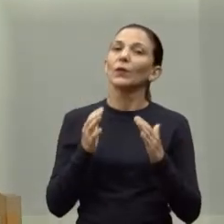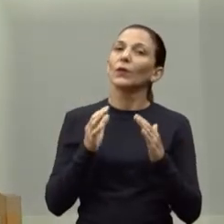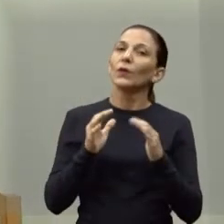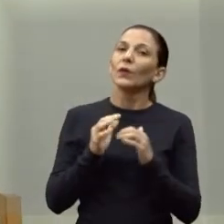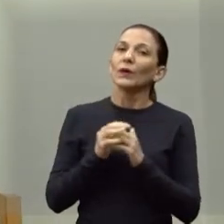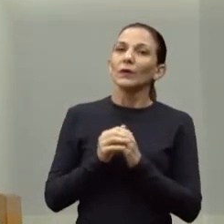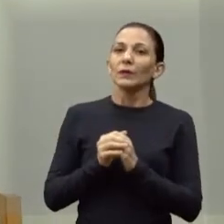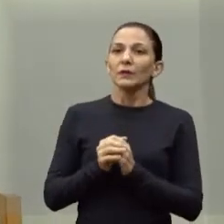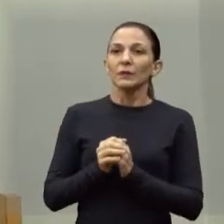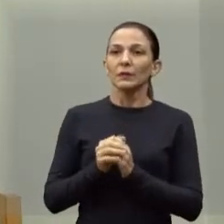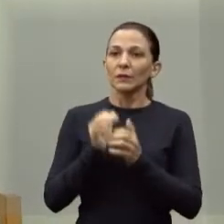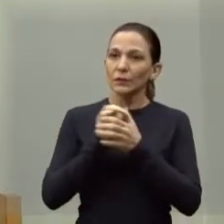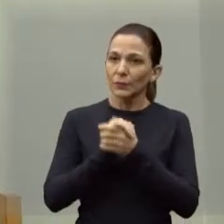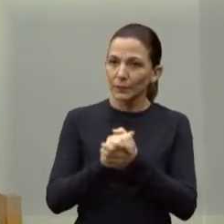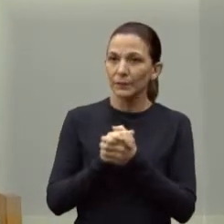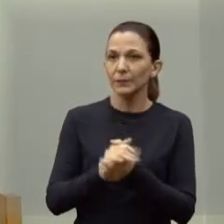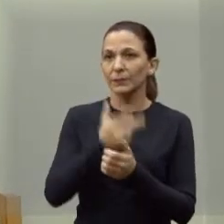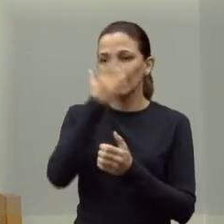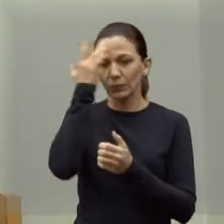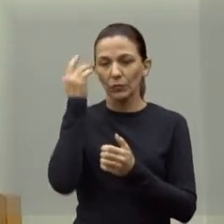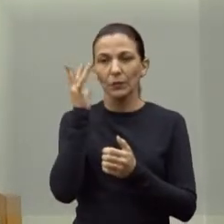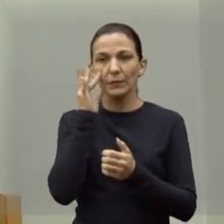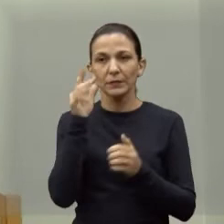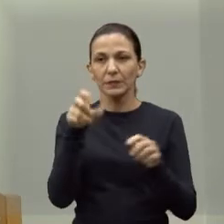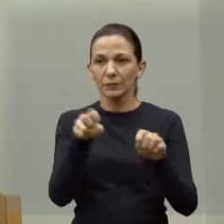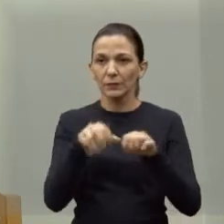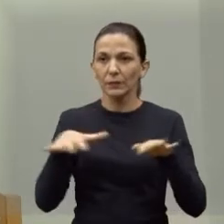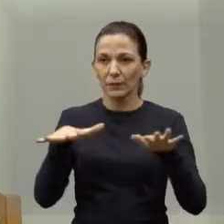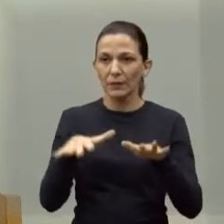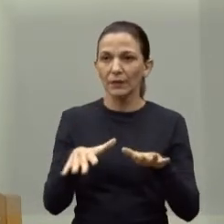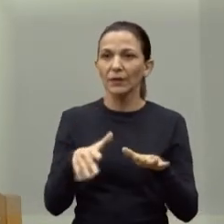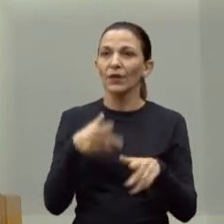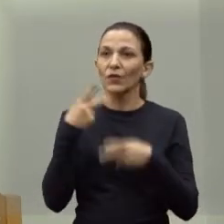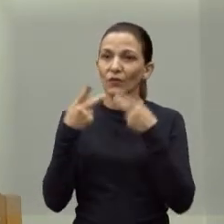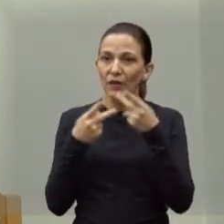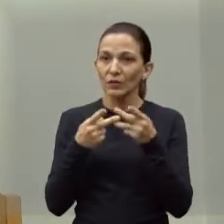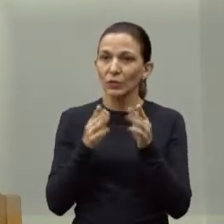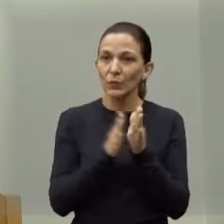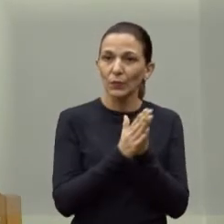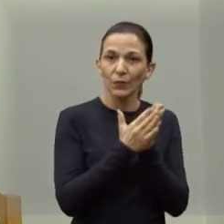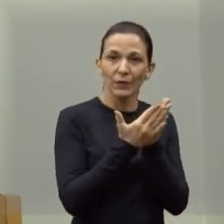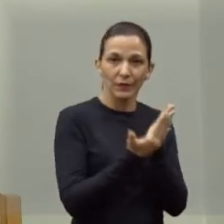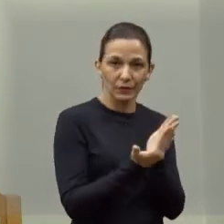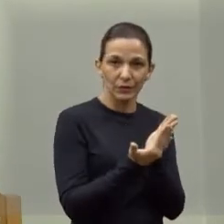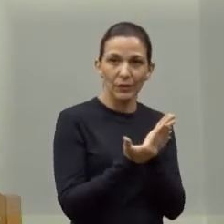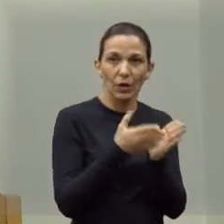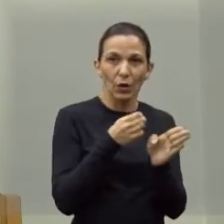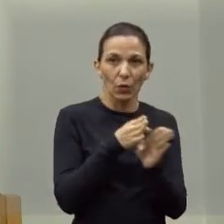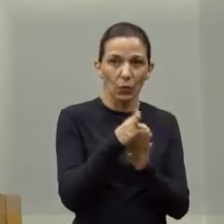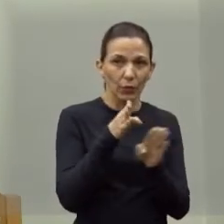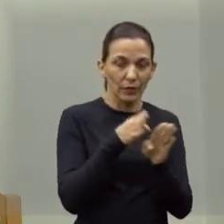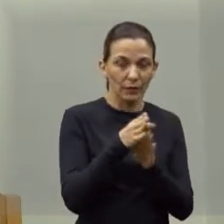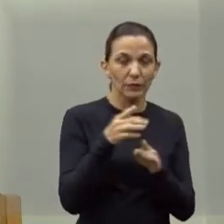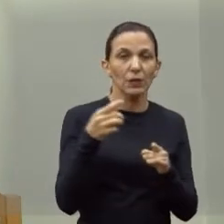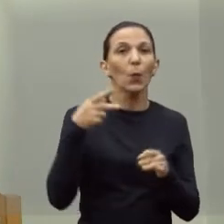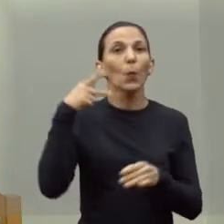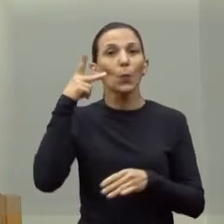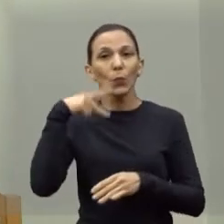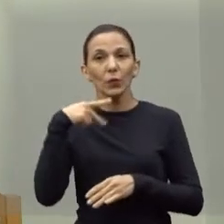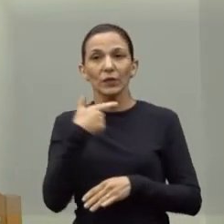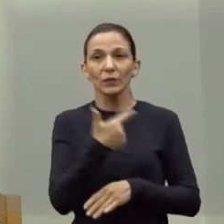plenário na nossa sessão de hoje e eu quero falar hoje sobre a cartilha de orientação política de 2022